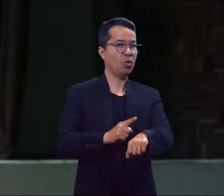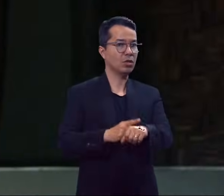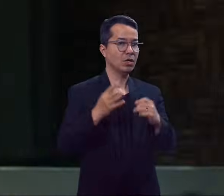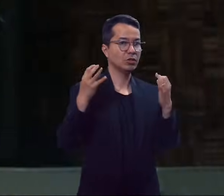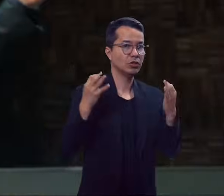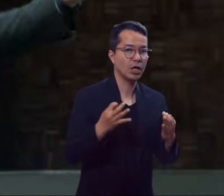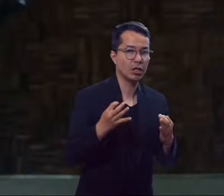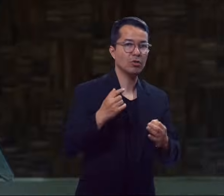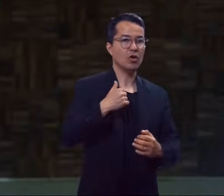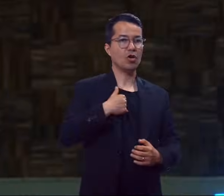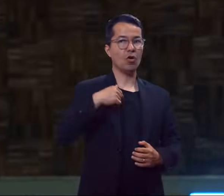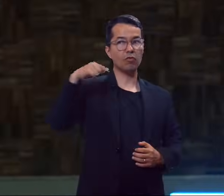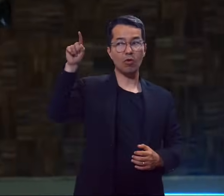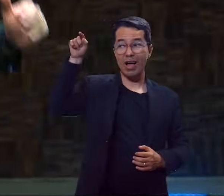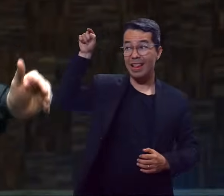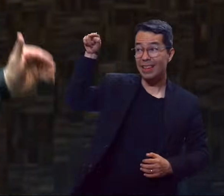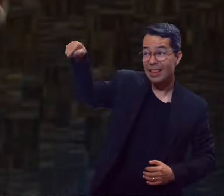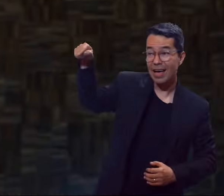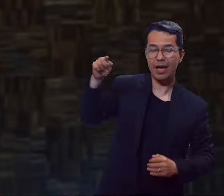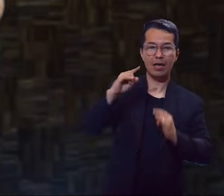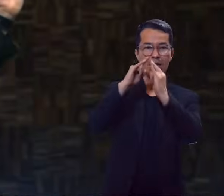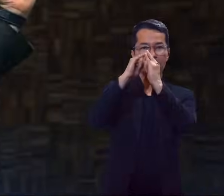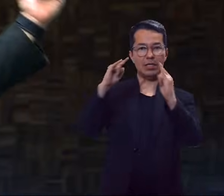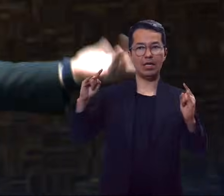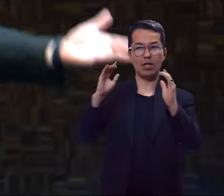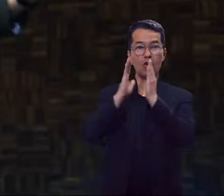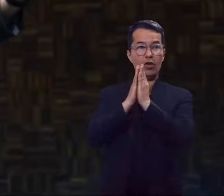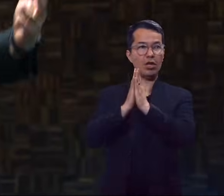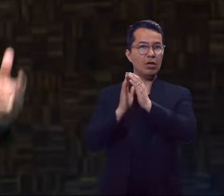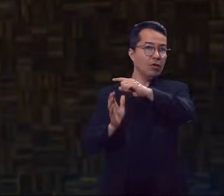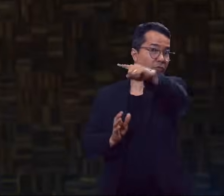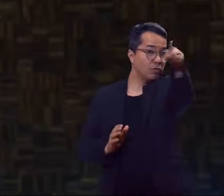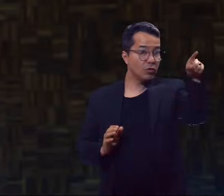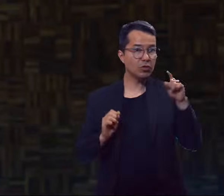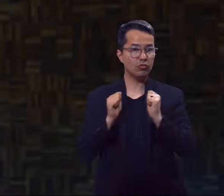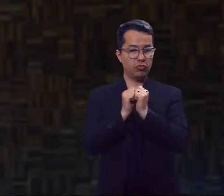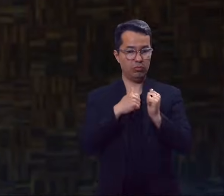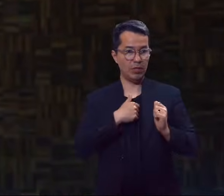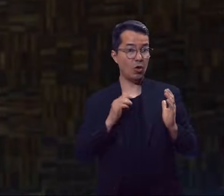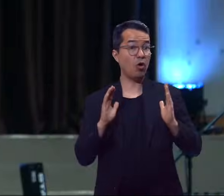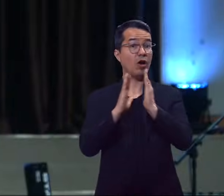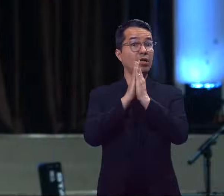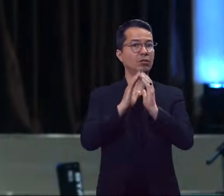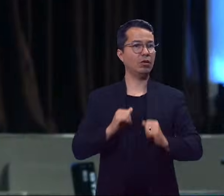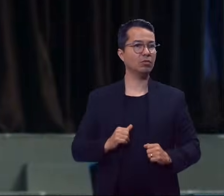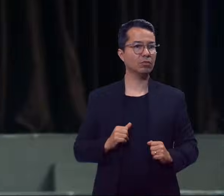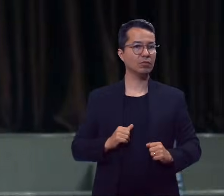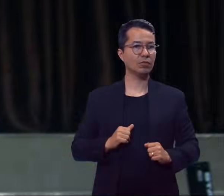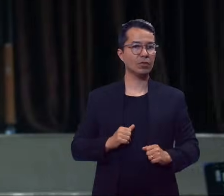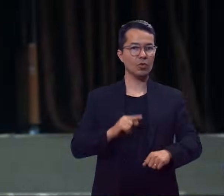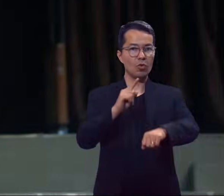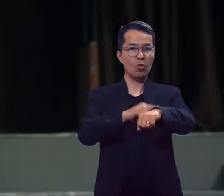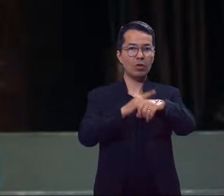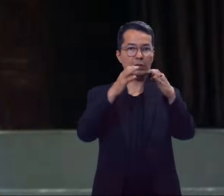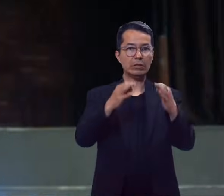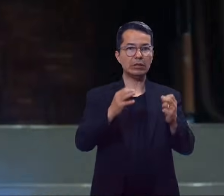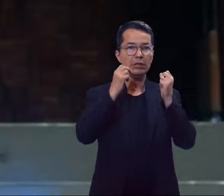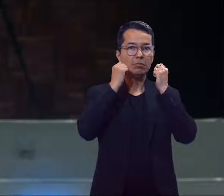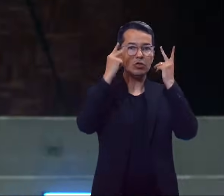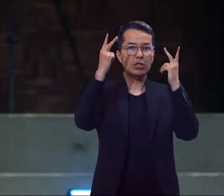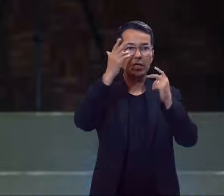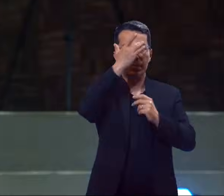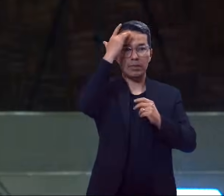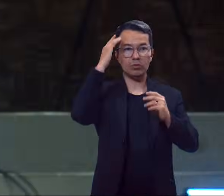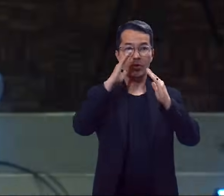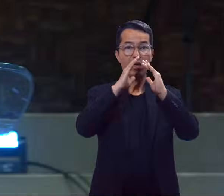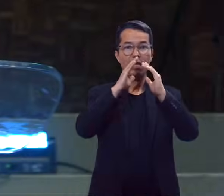eu vou sair para orar lá na tenda e vocês vão orar junto comigo. E a Bíblia diz que na hora que Moisés ia, todo mundo ia